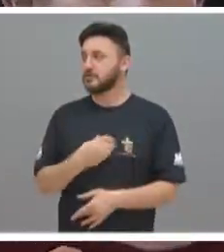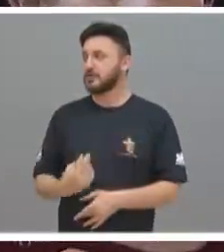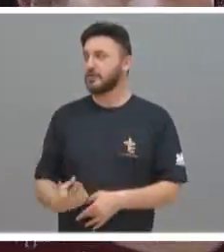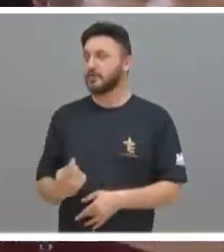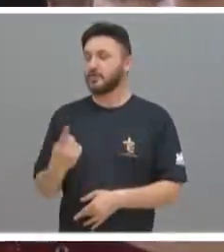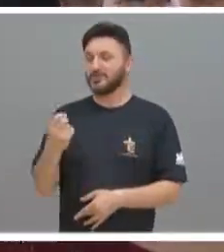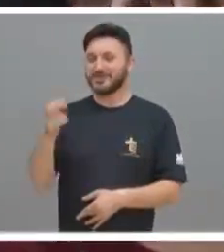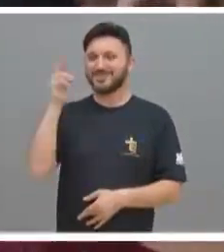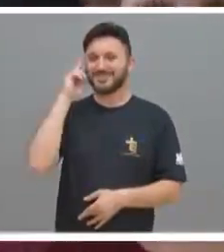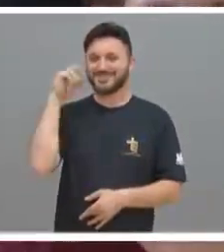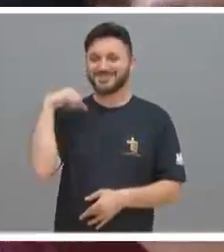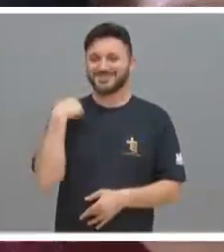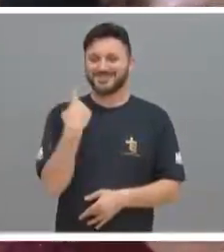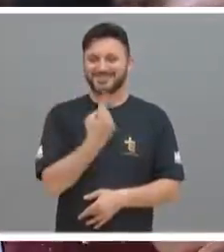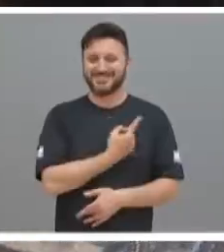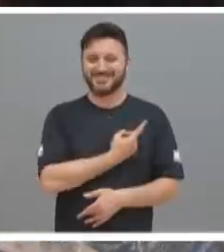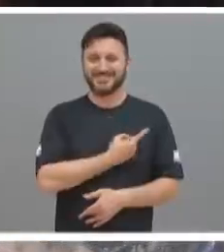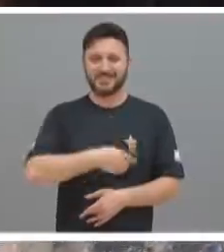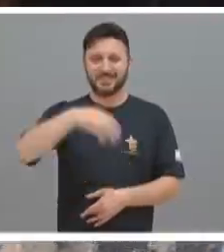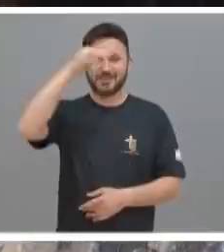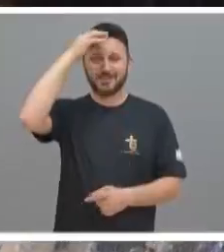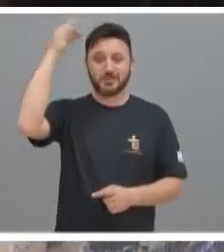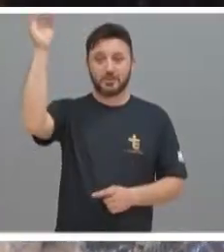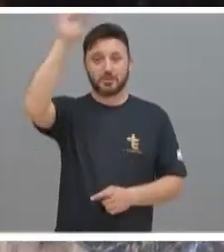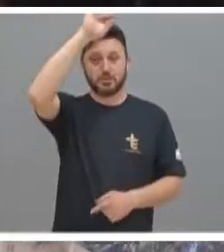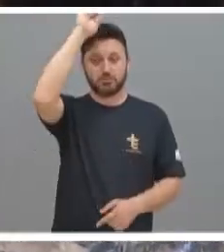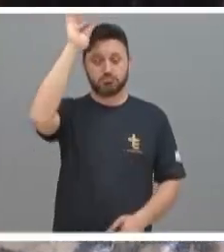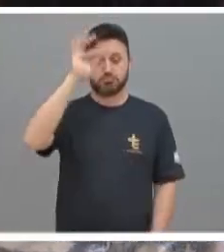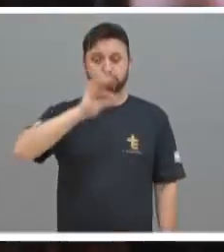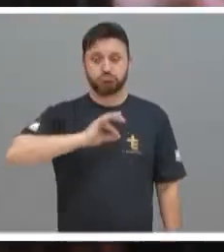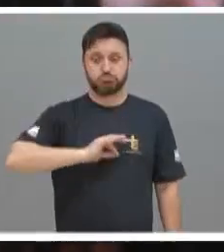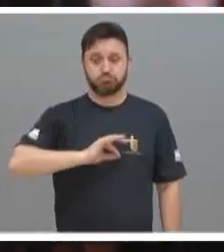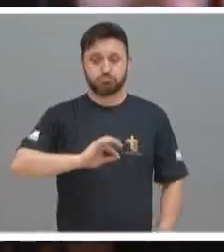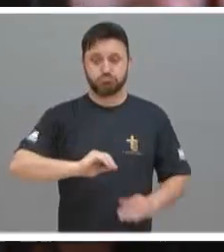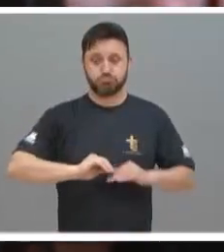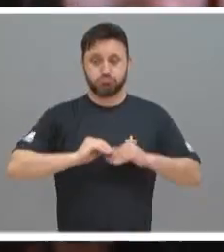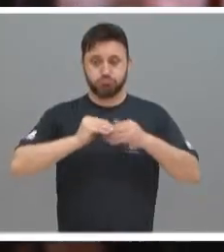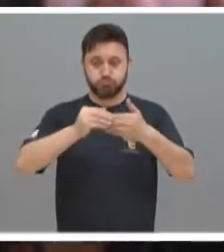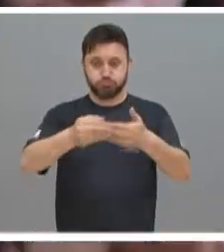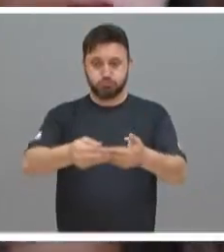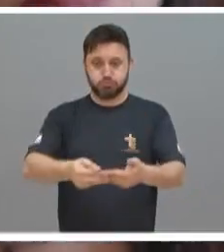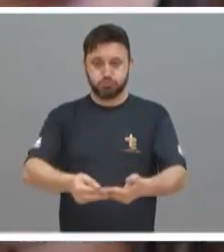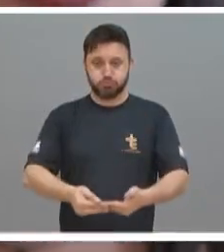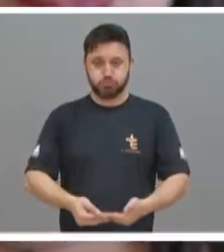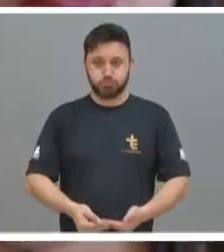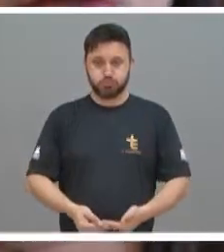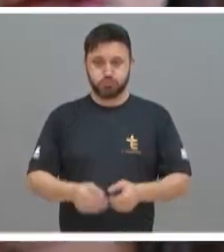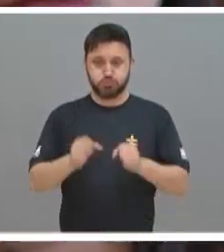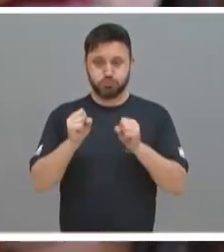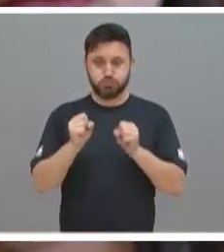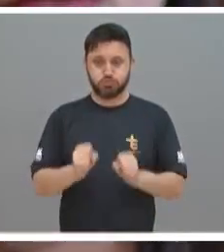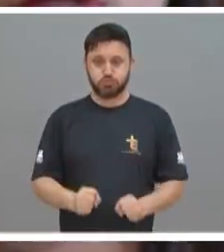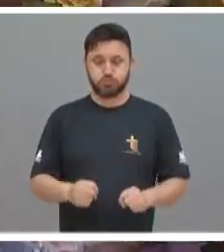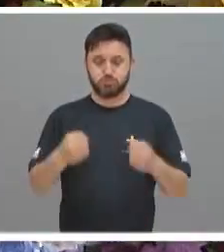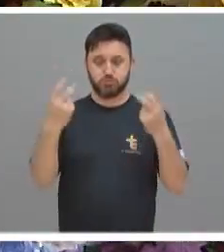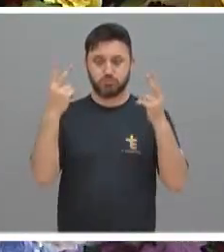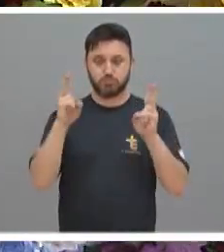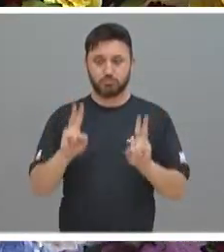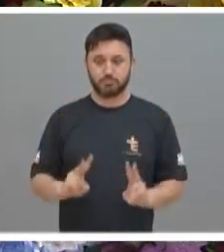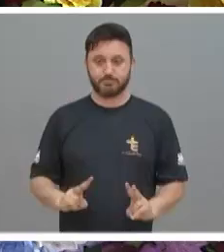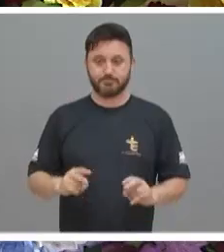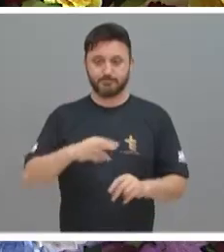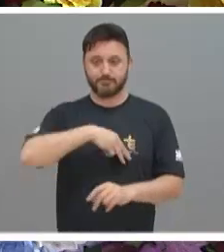Jesus Cristo, seu único Filho, nosso Senhor, que foi concebido pelo poder do Espírito